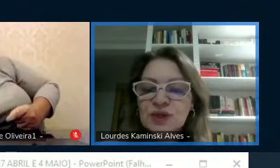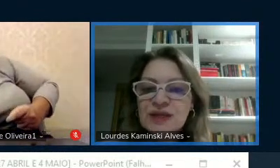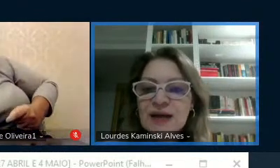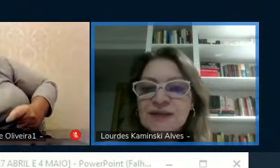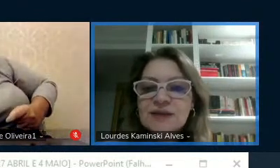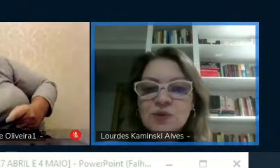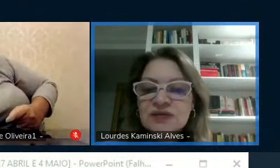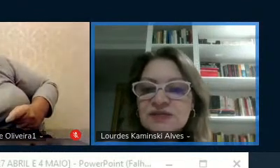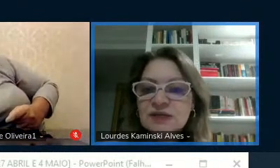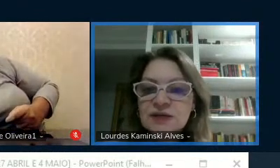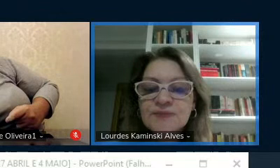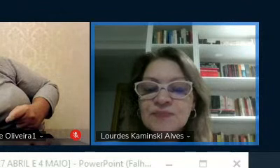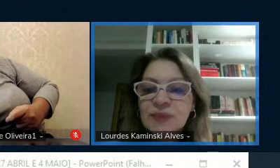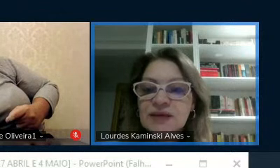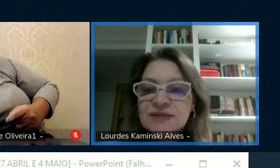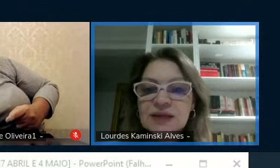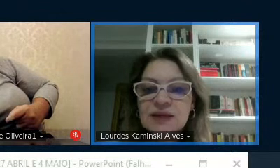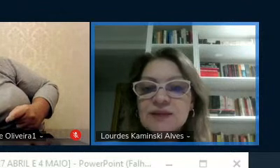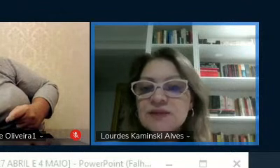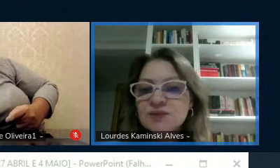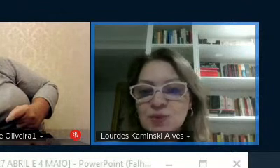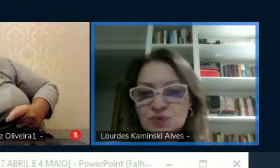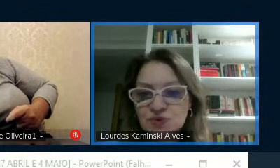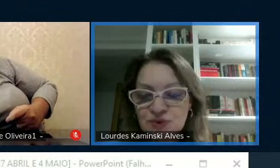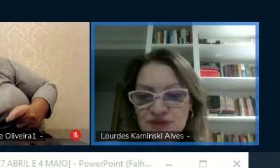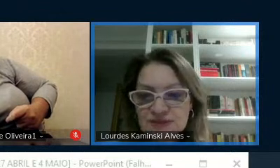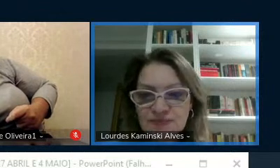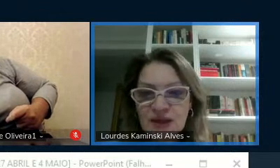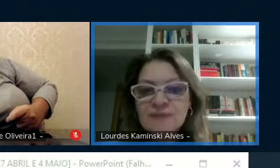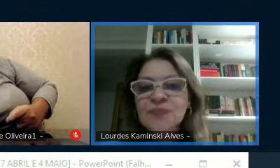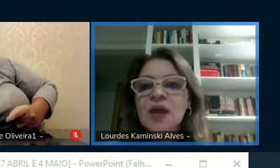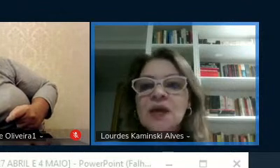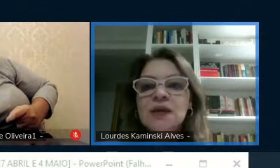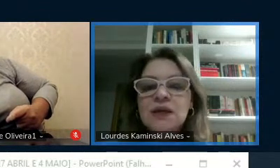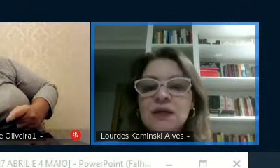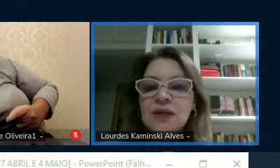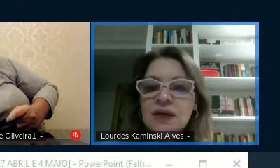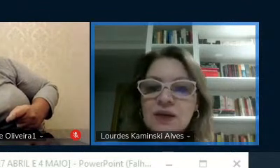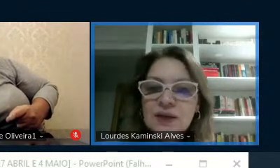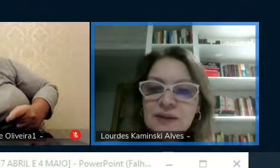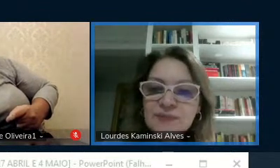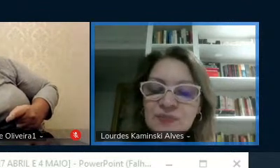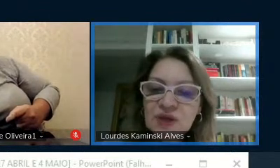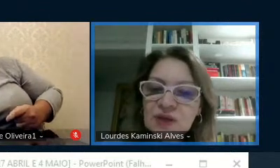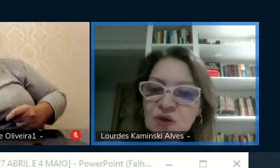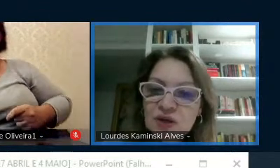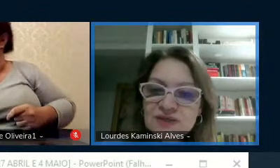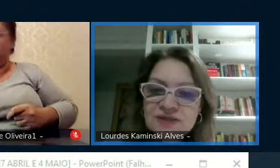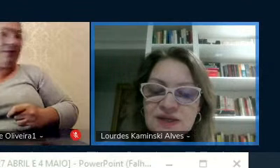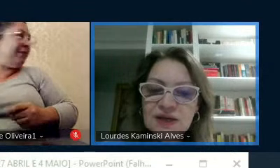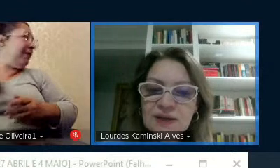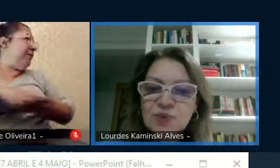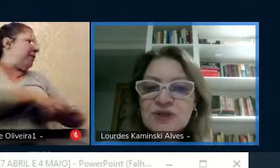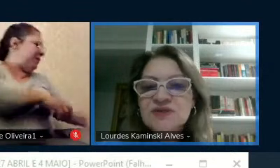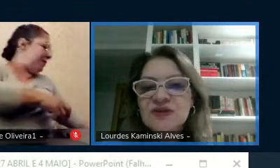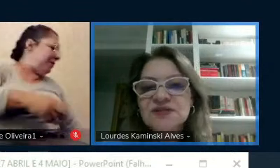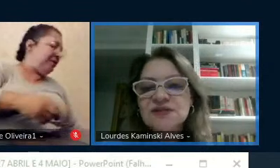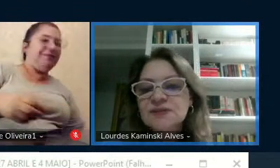tido a oportunidade de conhecer excelentes produções, né? E nós,